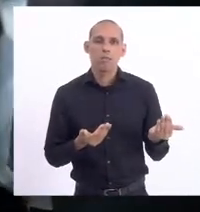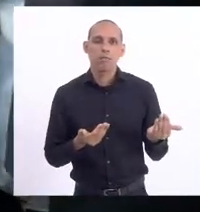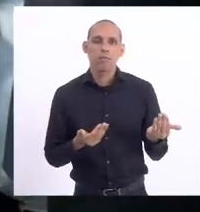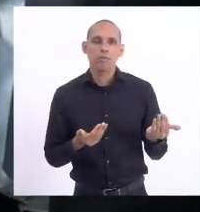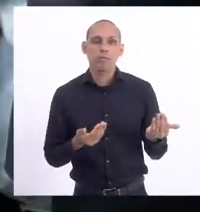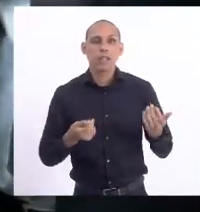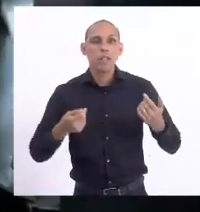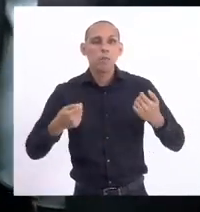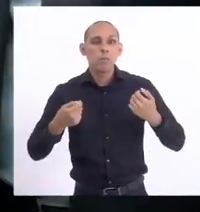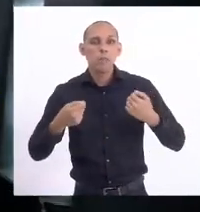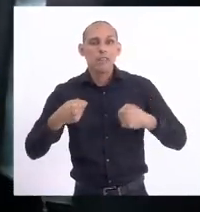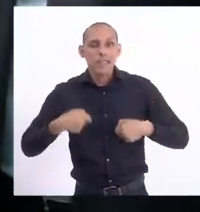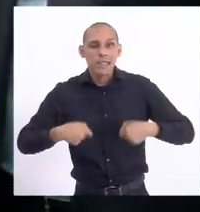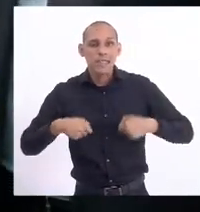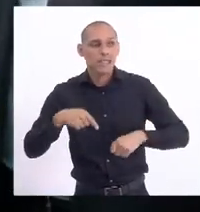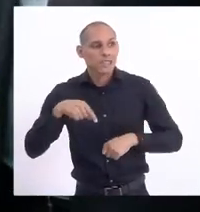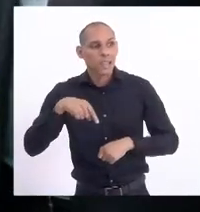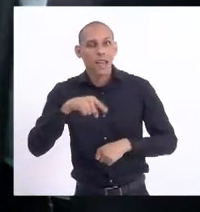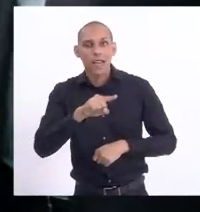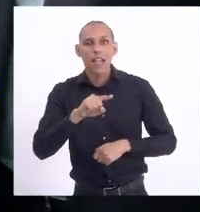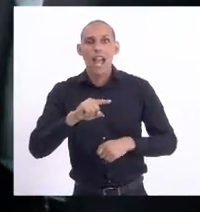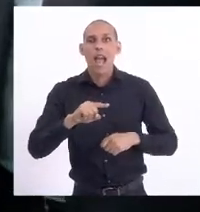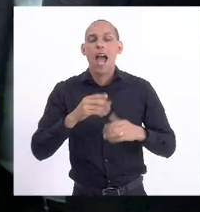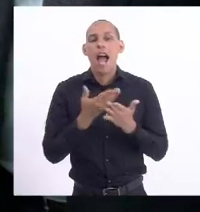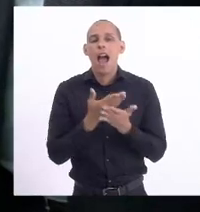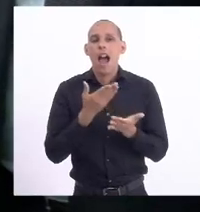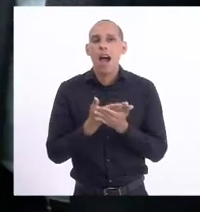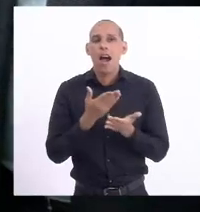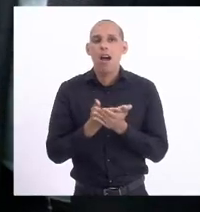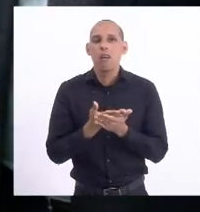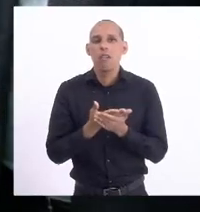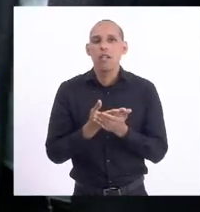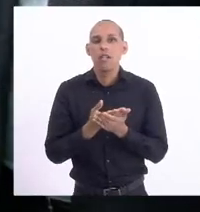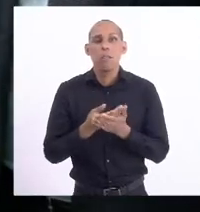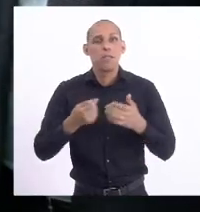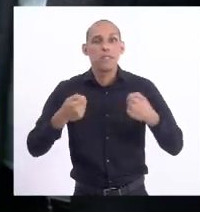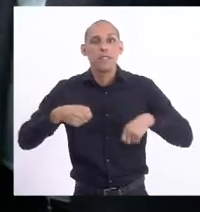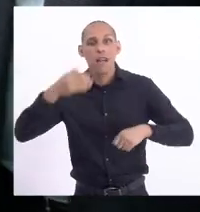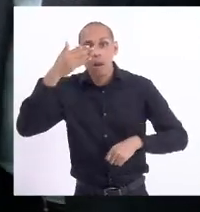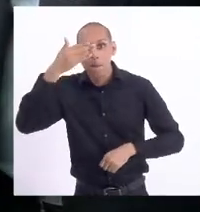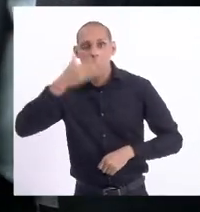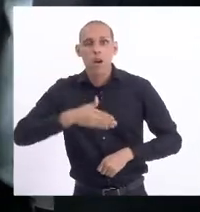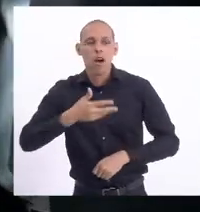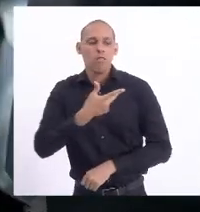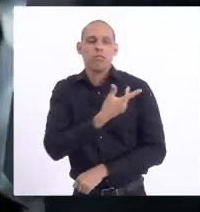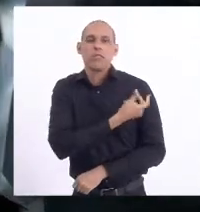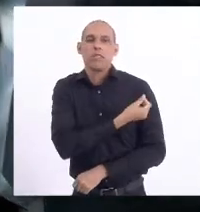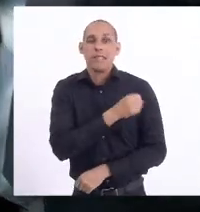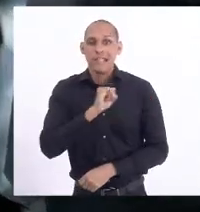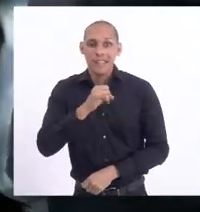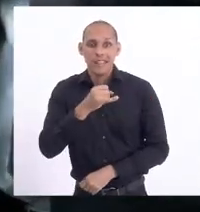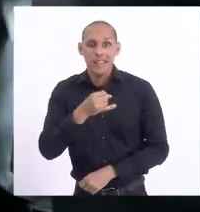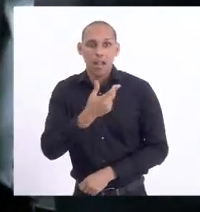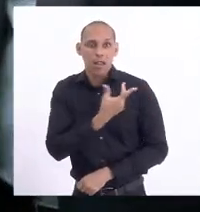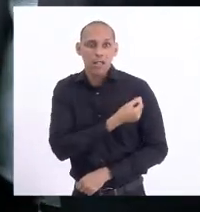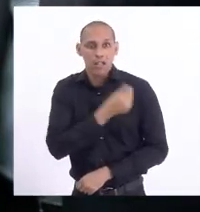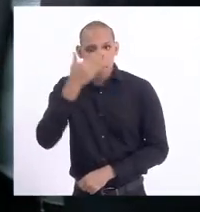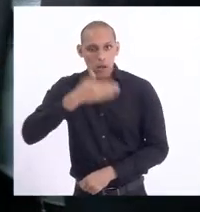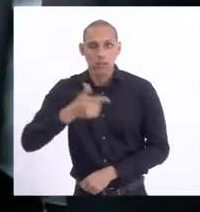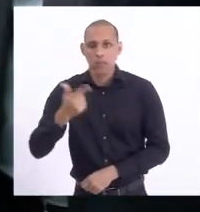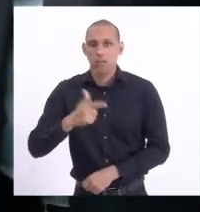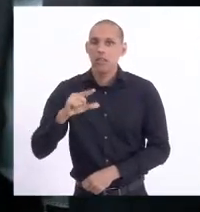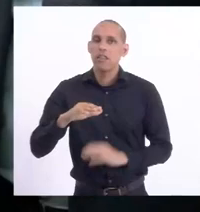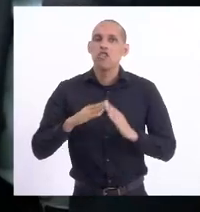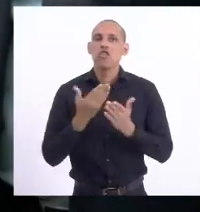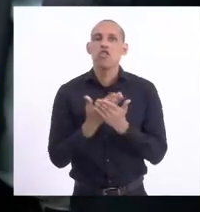sem assistir à aula por não ter sido vacinado. Teria que apresentar a comprovação e, caso não apresentasse, a escola